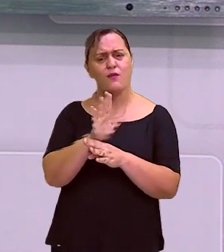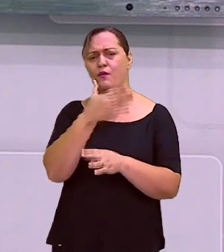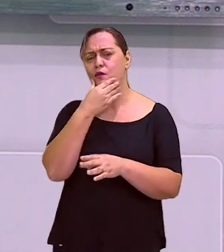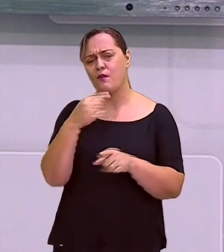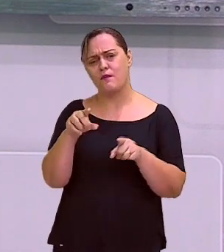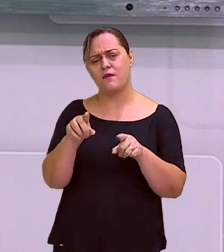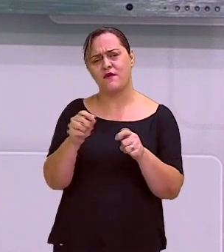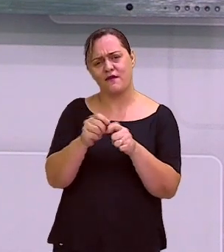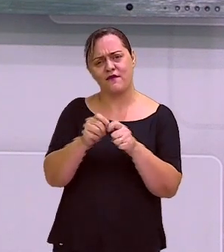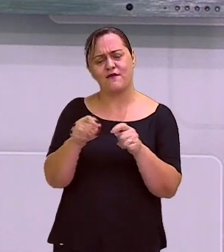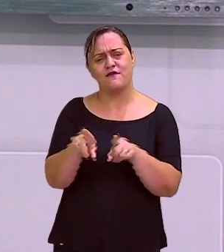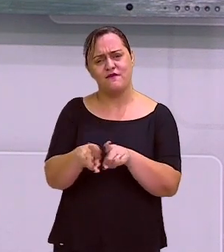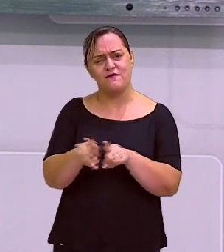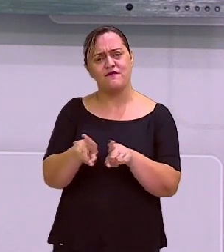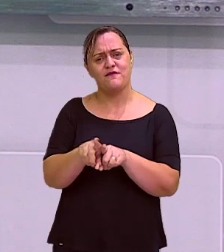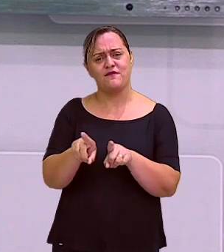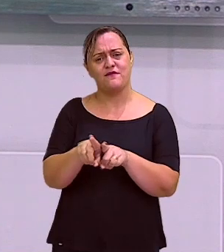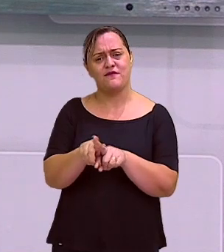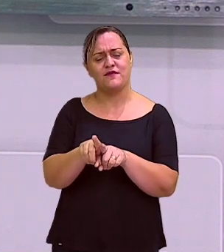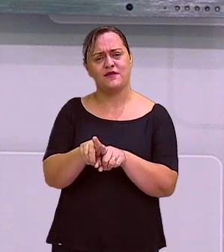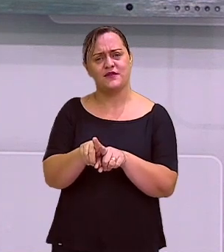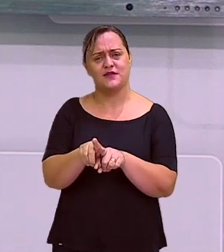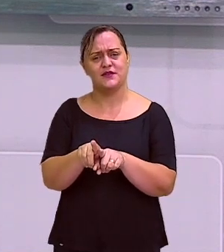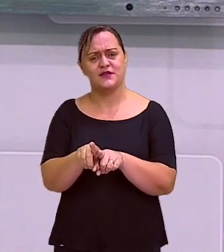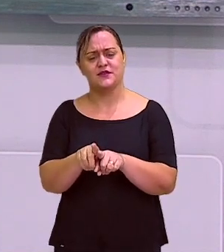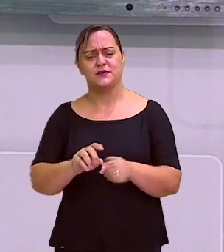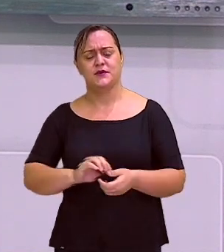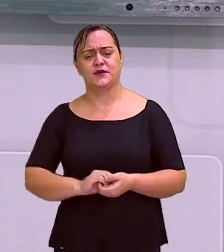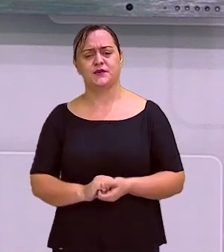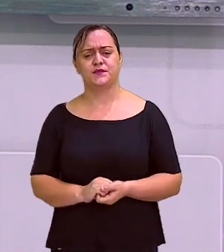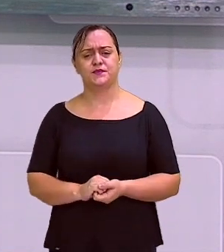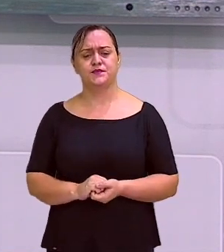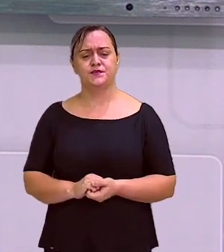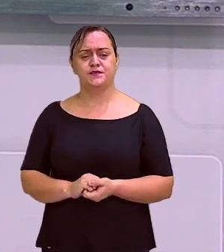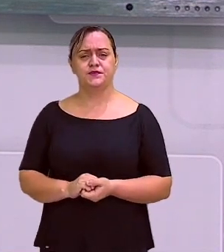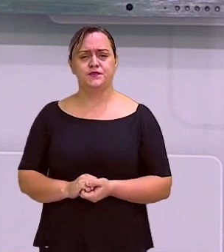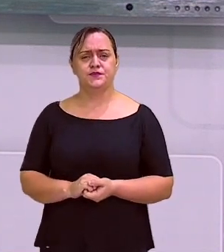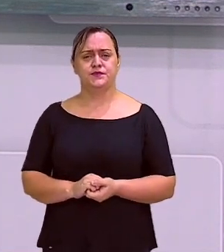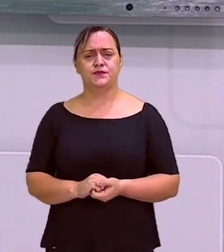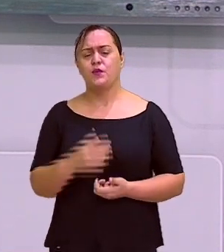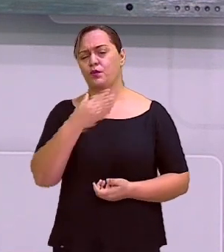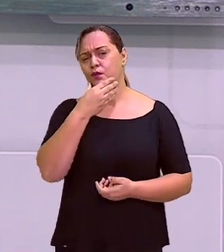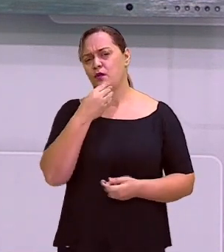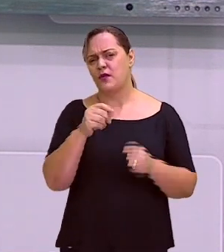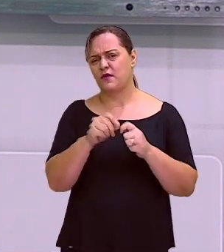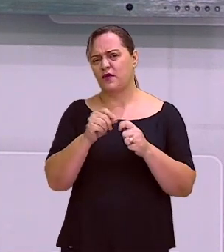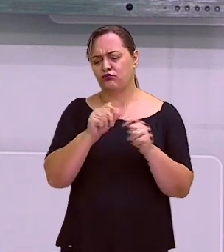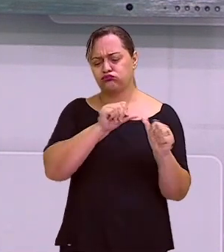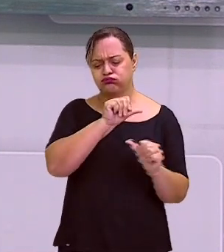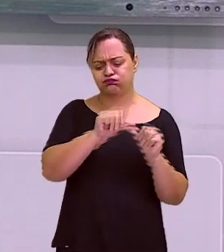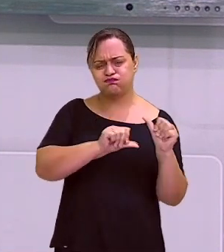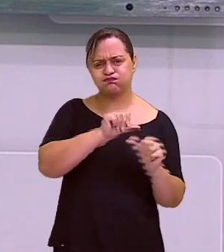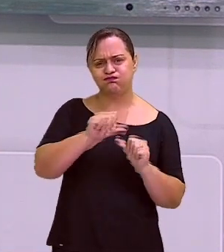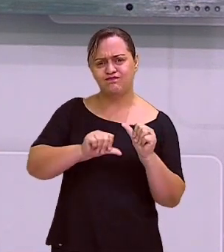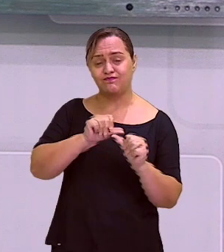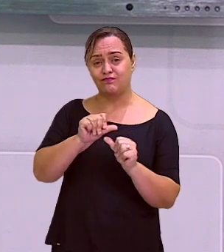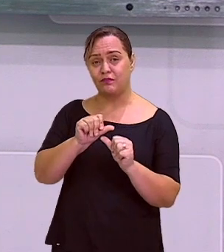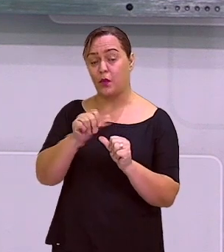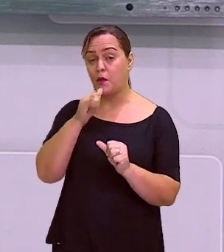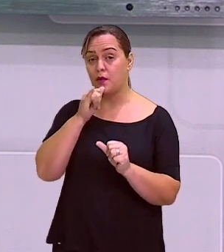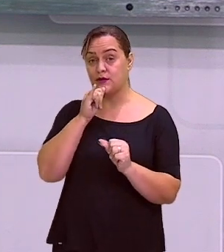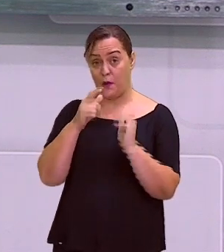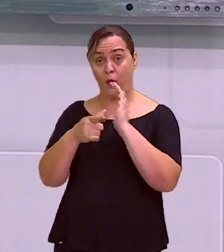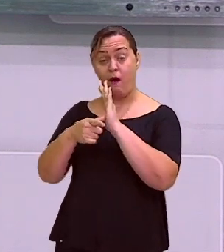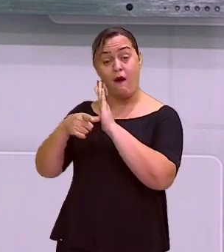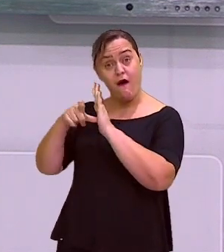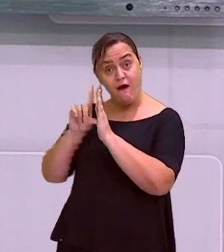aparelhos que se produziam e projetavam imagens. Ele fez uma grande mudança, por quê? Você viu lá que era de vidro,